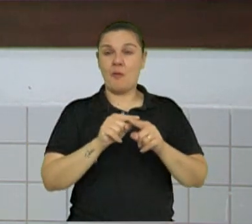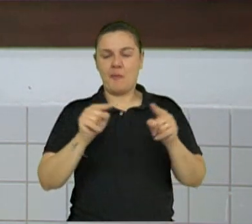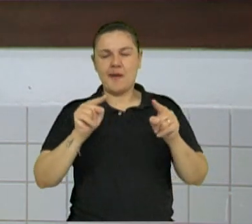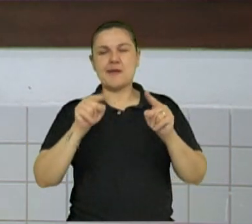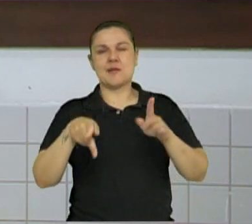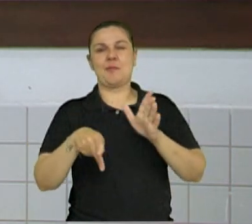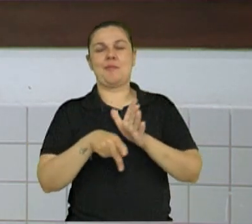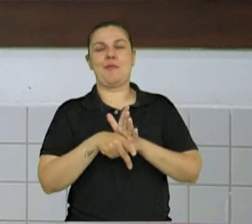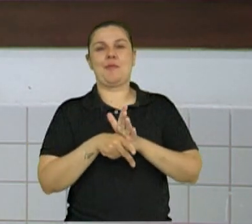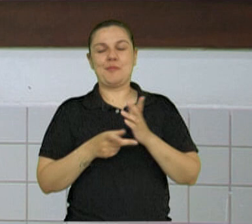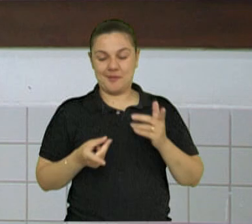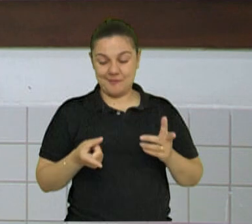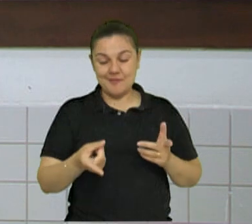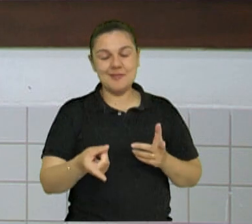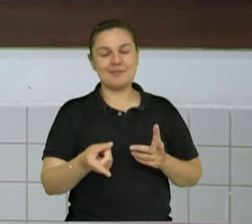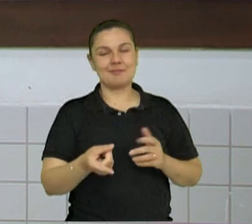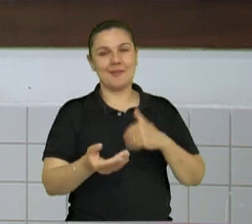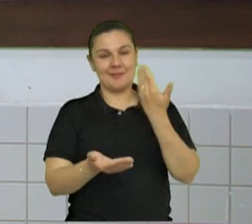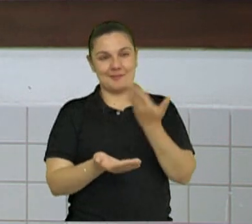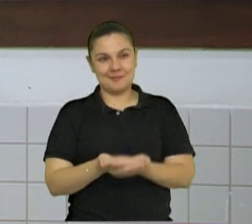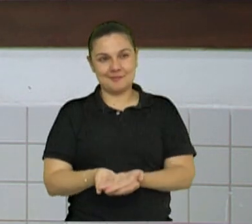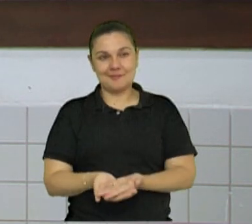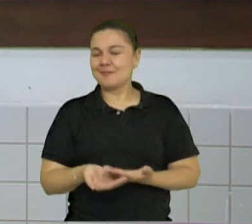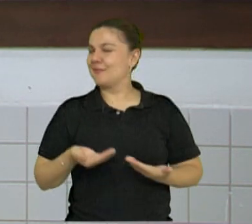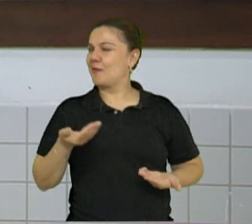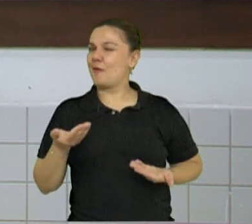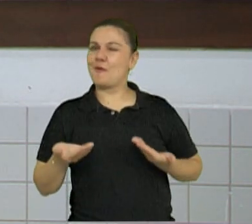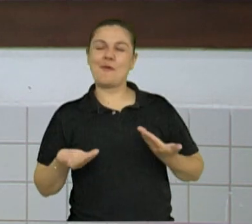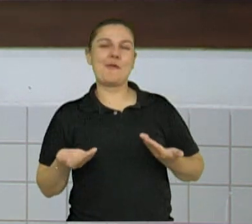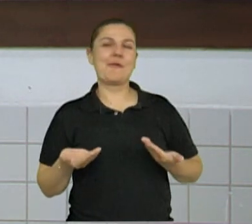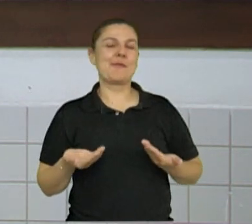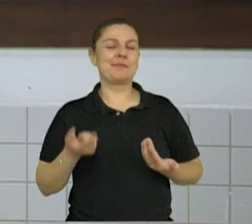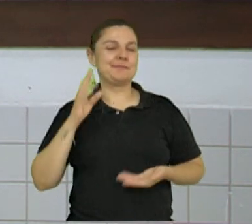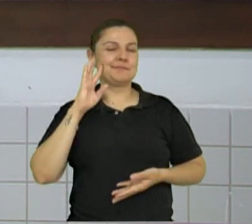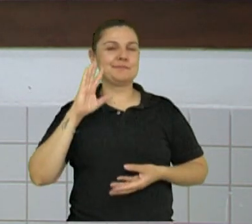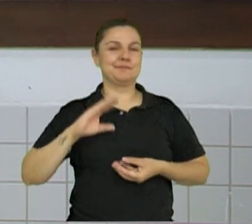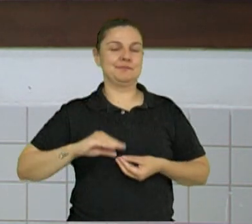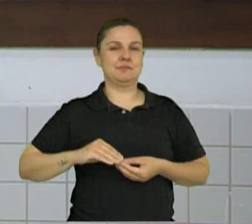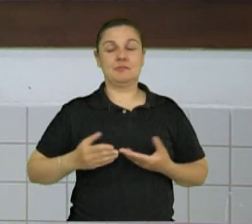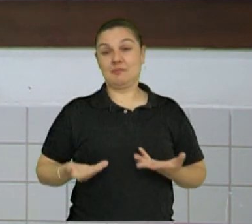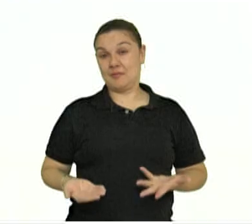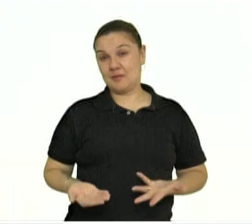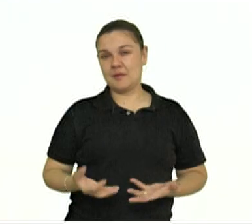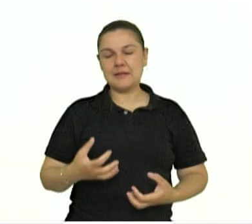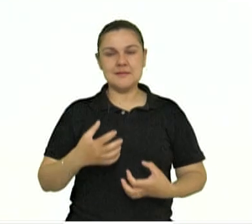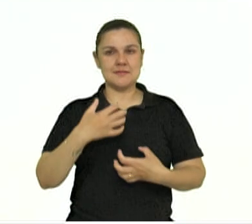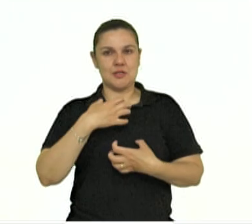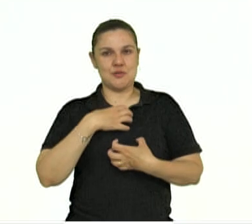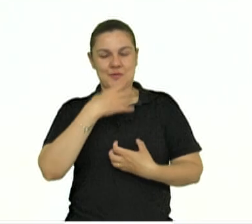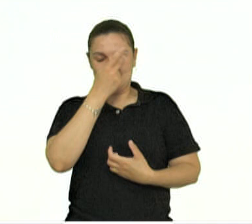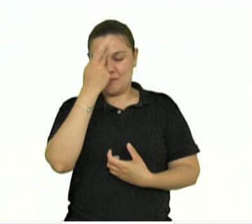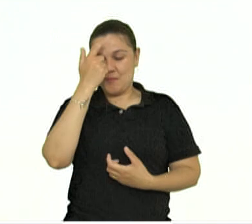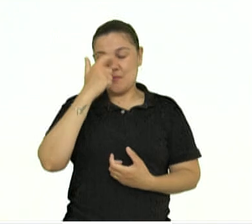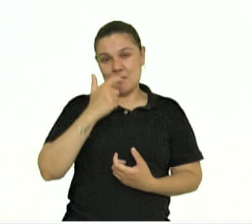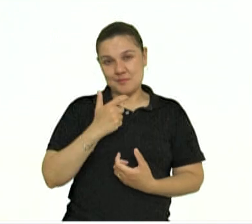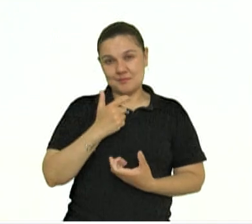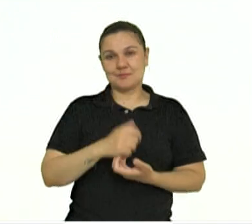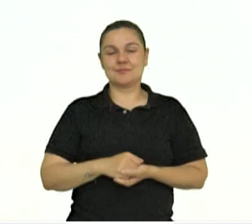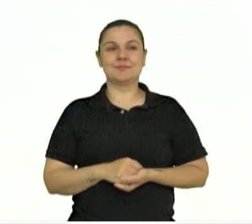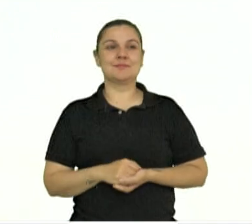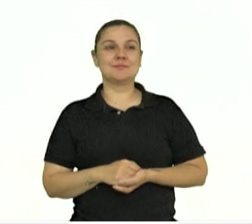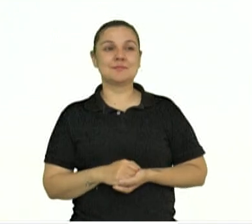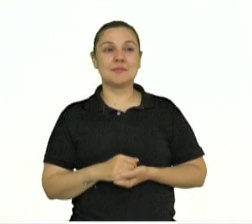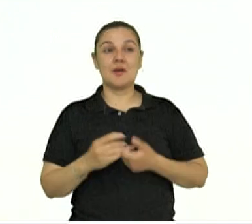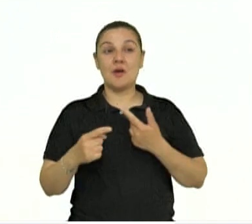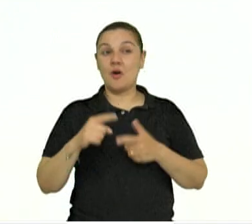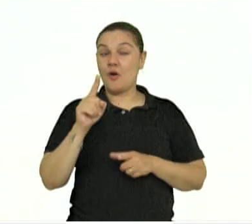infinito enquanto dure. Então, como a gente compreende o sentimento do nosso sujeito lírico? Por quê? Porque